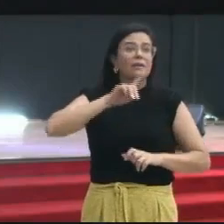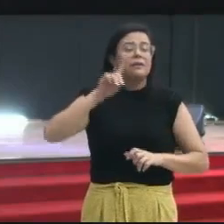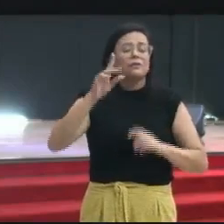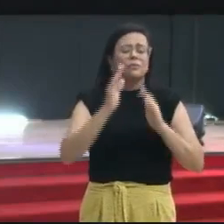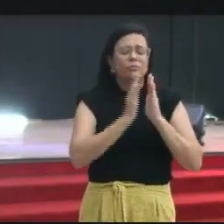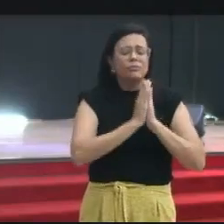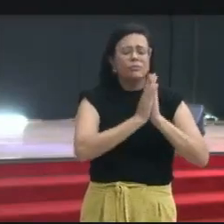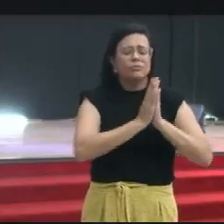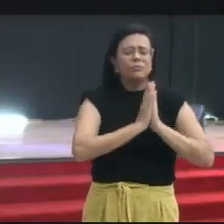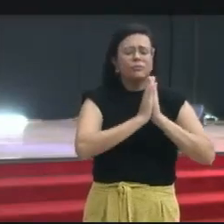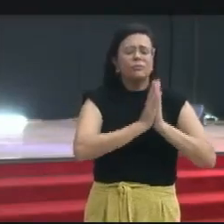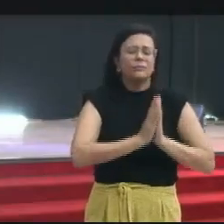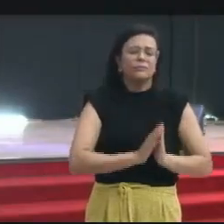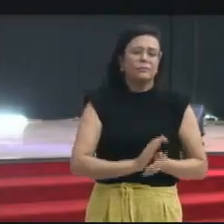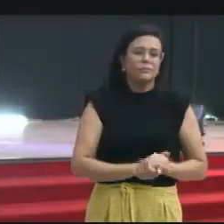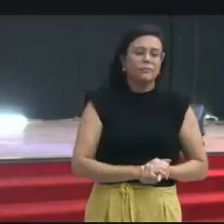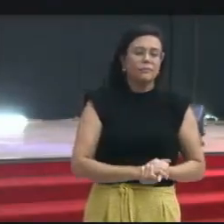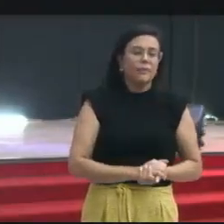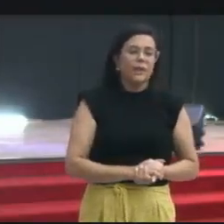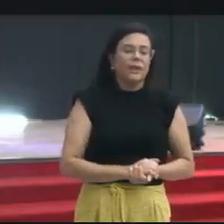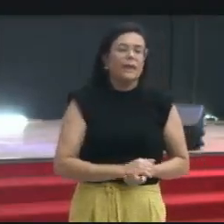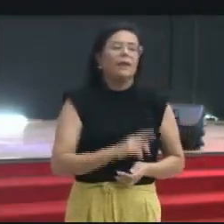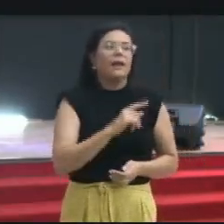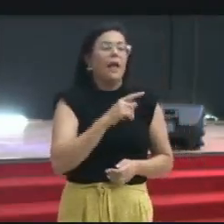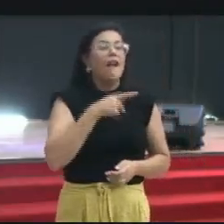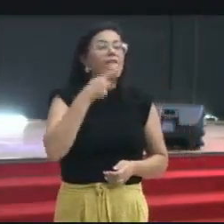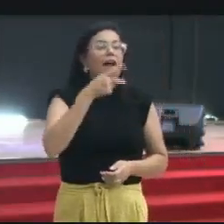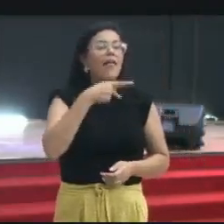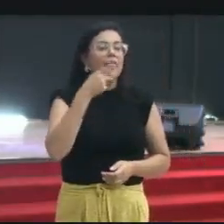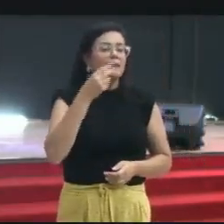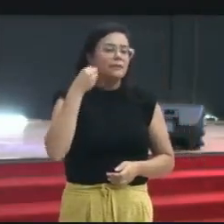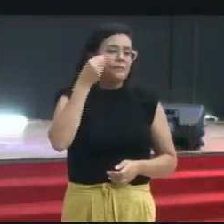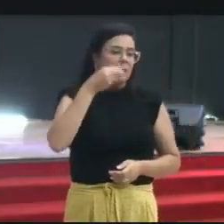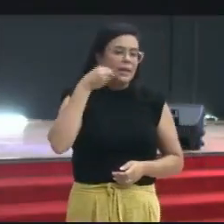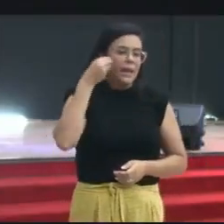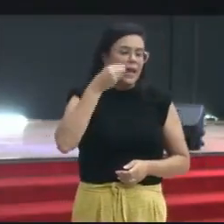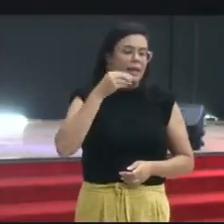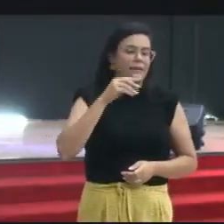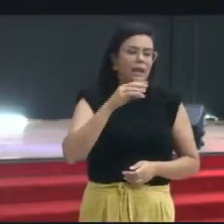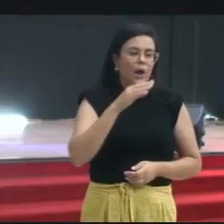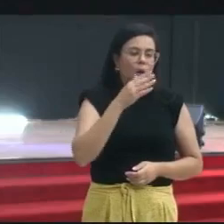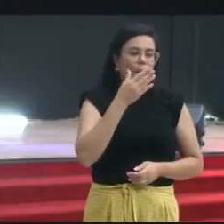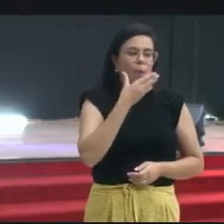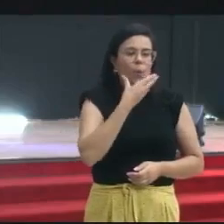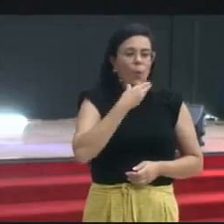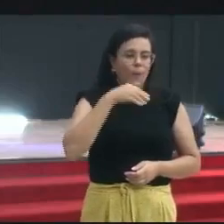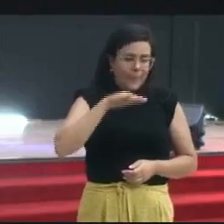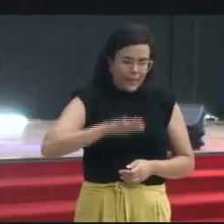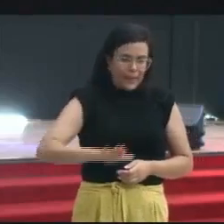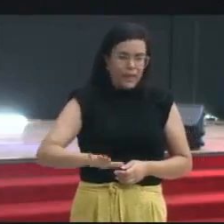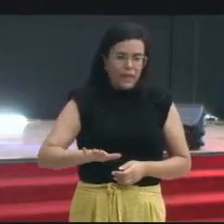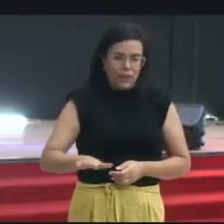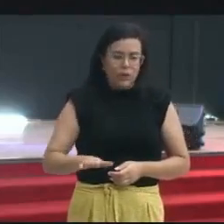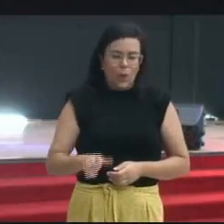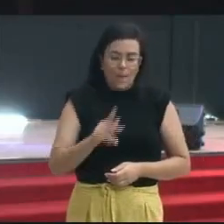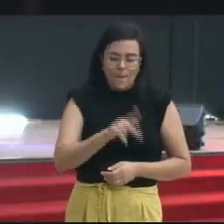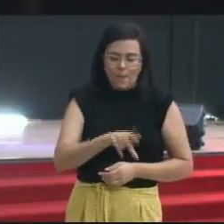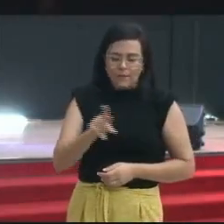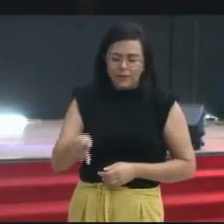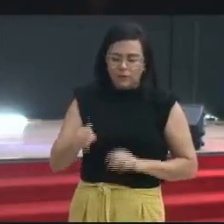experiência daquele menino que talvez vocês saibam, ou já tenham ouvido. Diz que uma professora, numa aula de